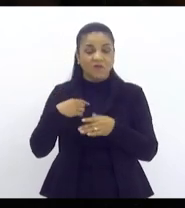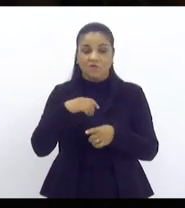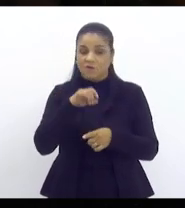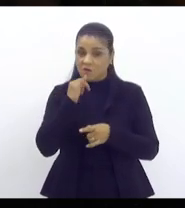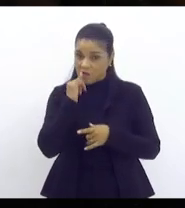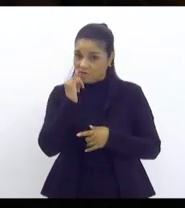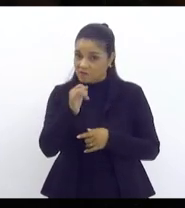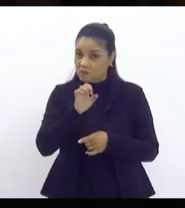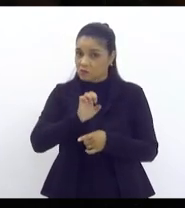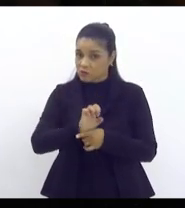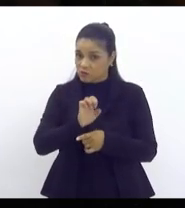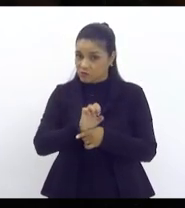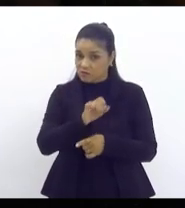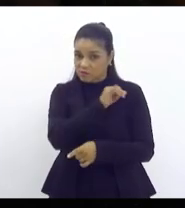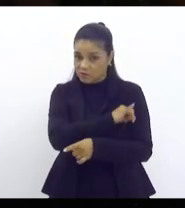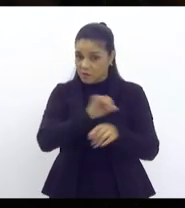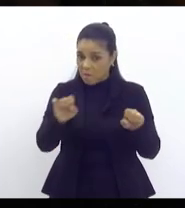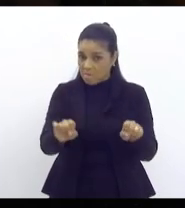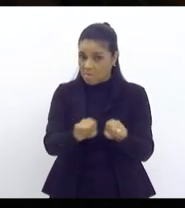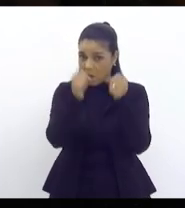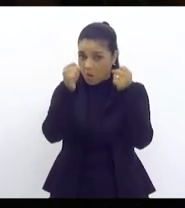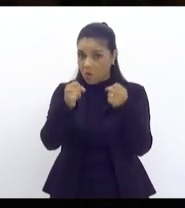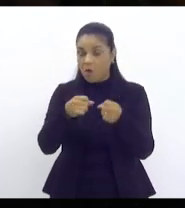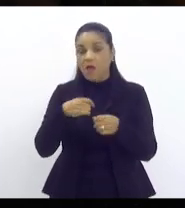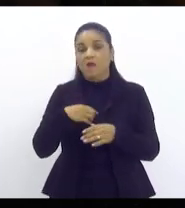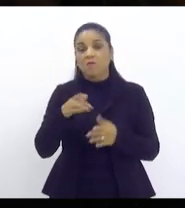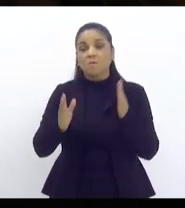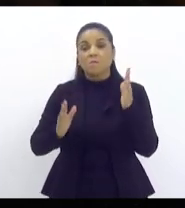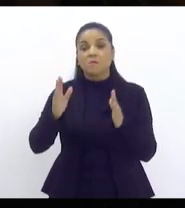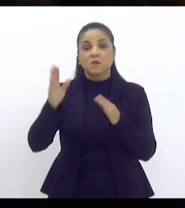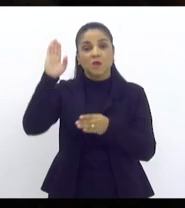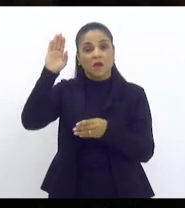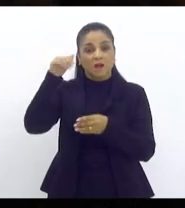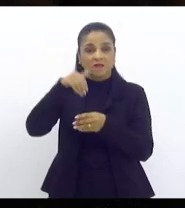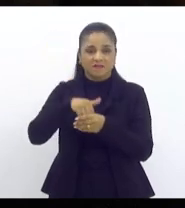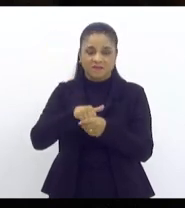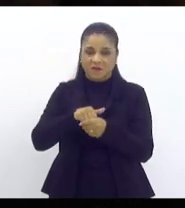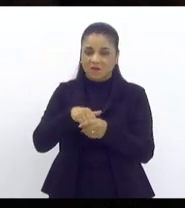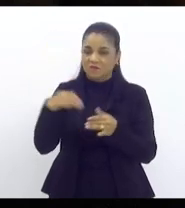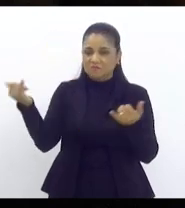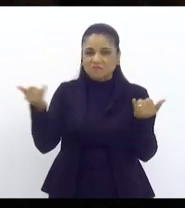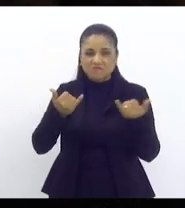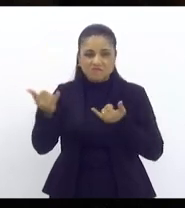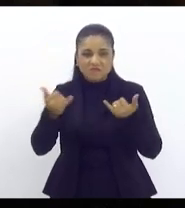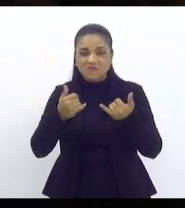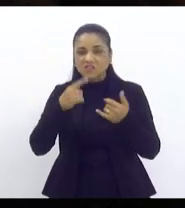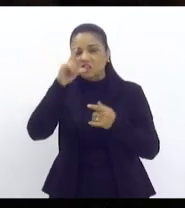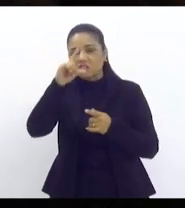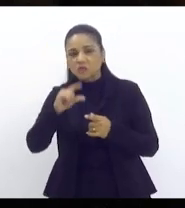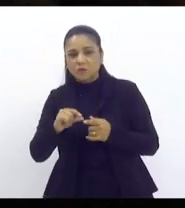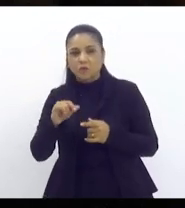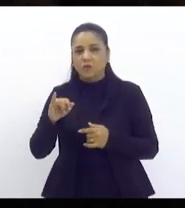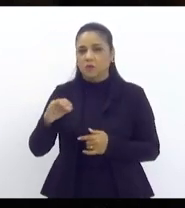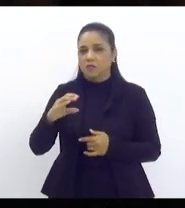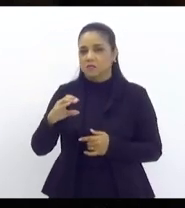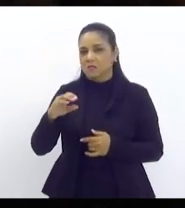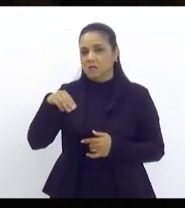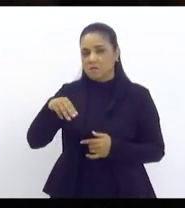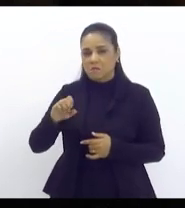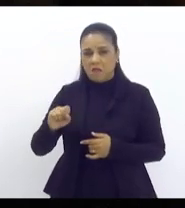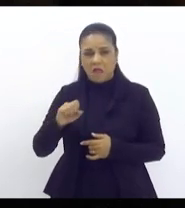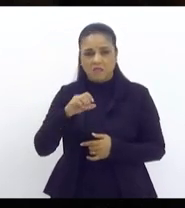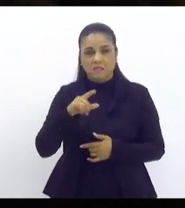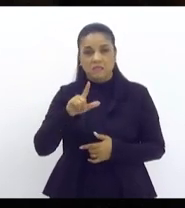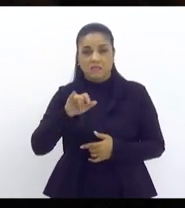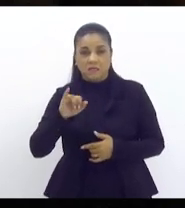quebrar, era a época eleitoral. E todo mundo dizia: não, temos que reduzir as alíquotas.